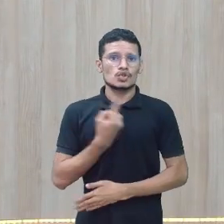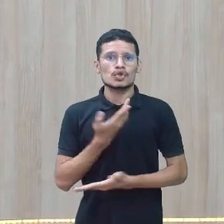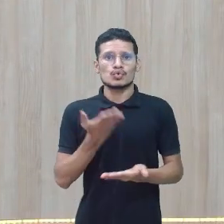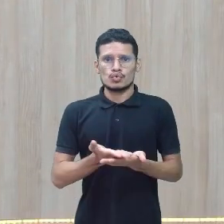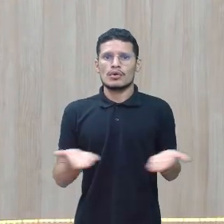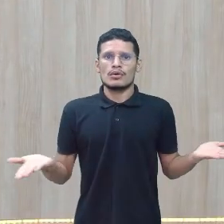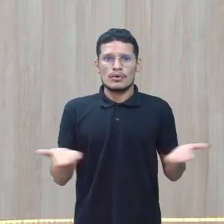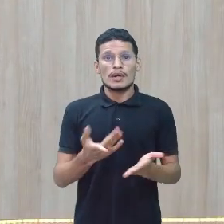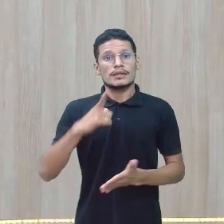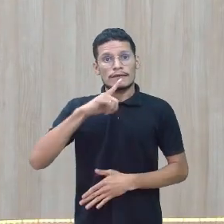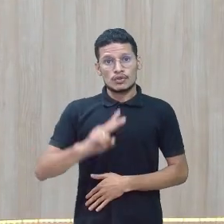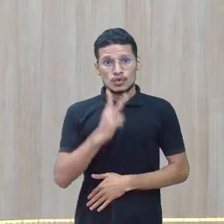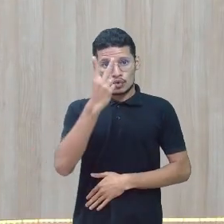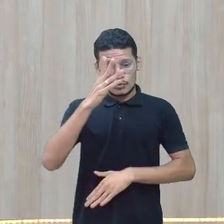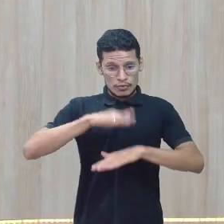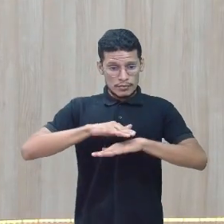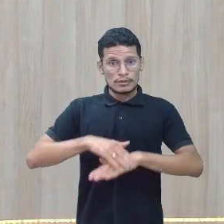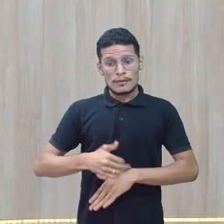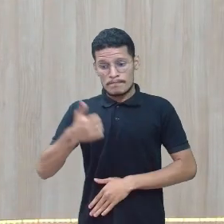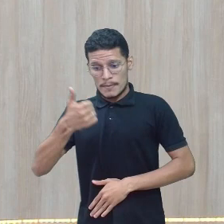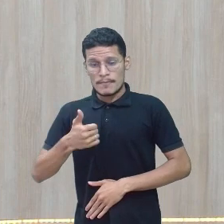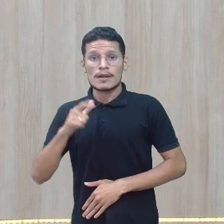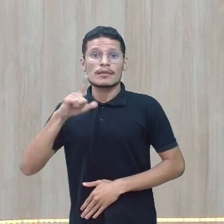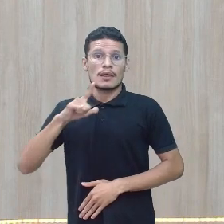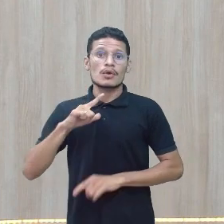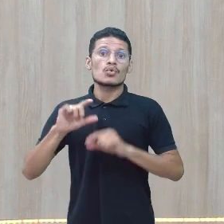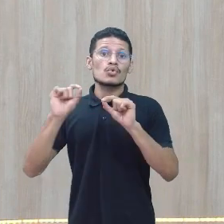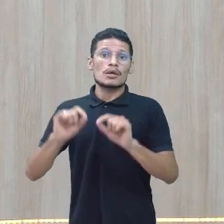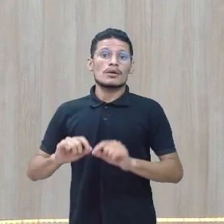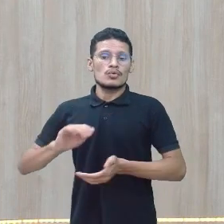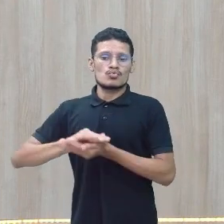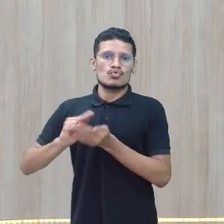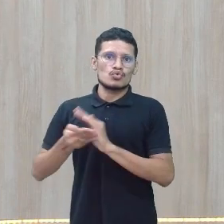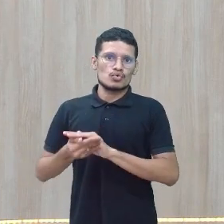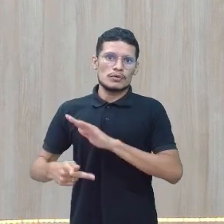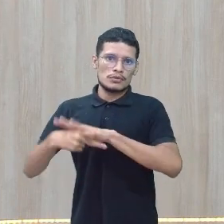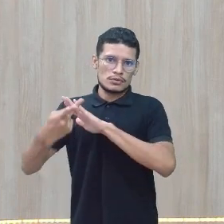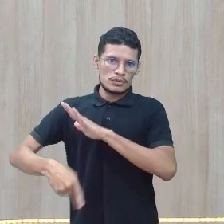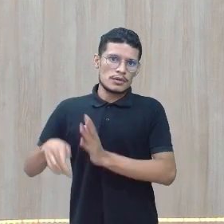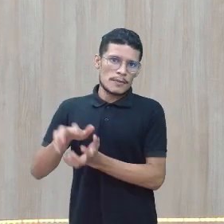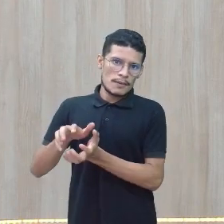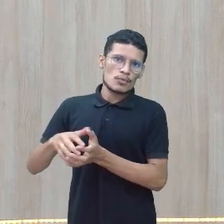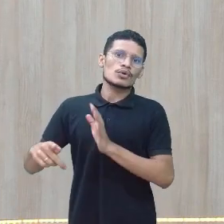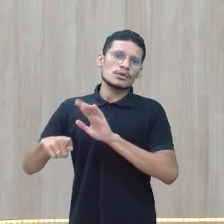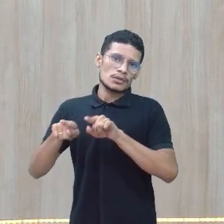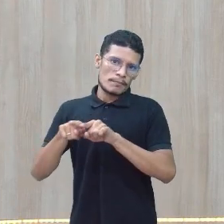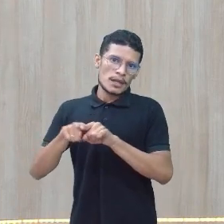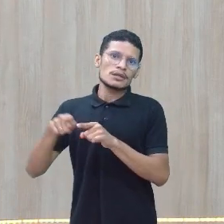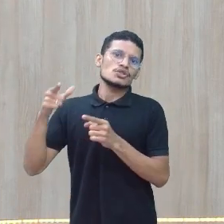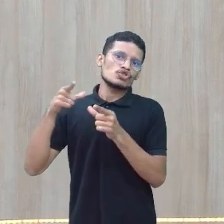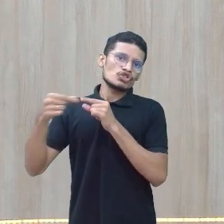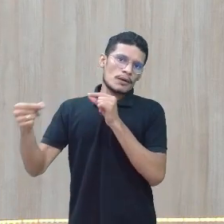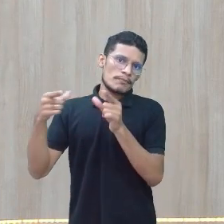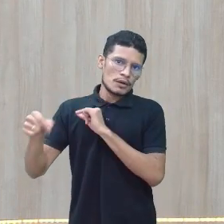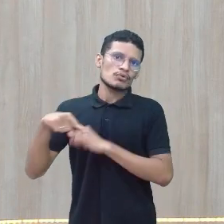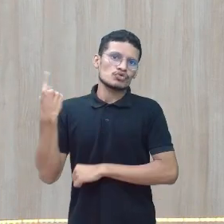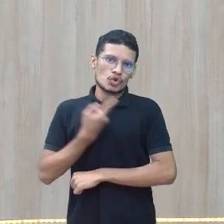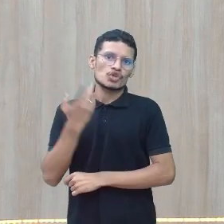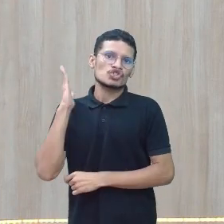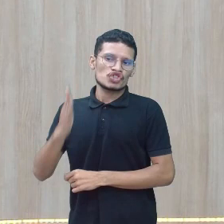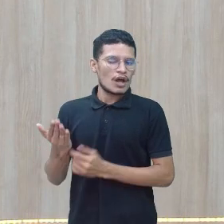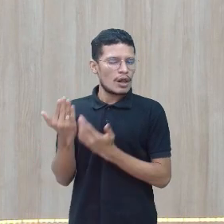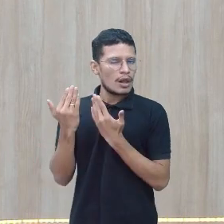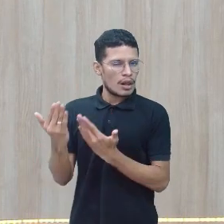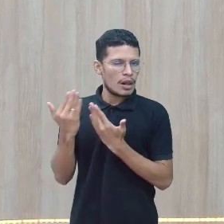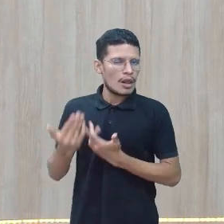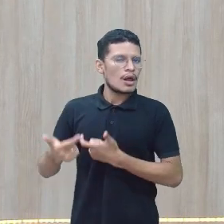viu duas situações. A primeira, a gente viu em relação ao cuscuz em Pernambuco e no Japão. Então, a gente já começa a desconfiar o